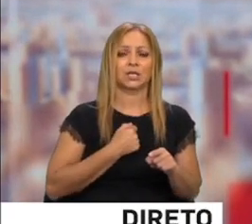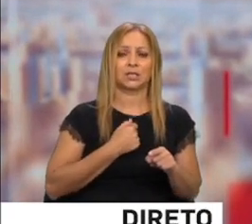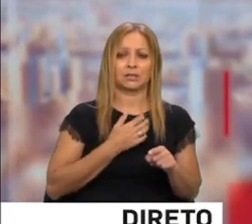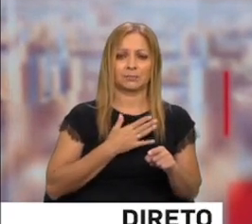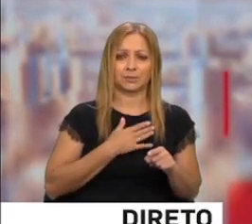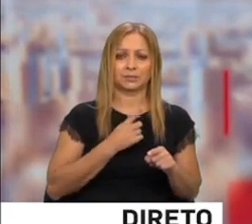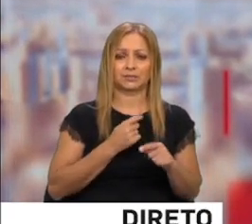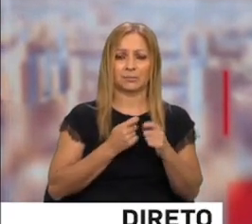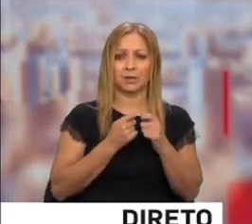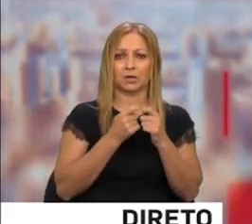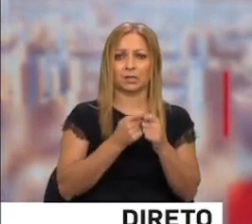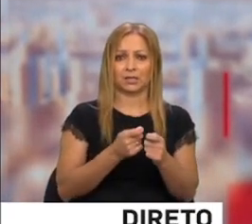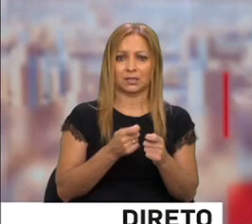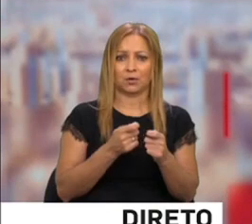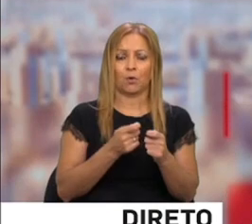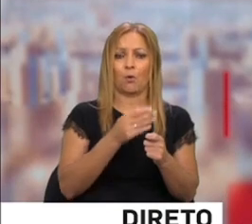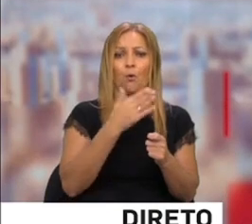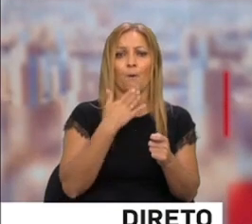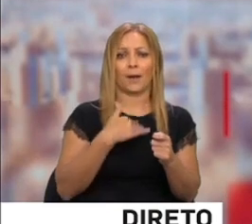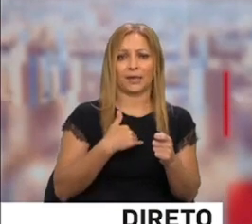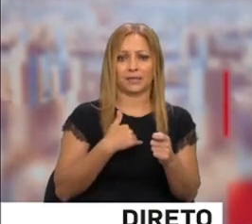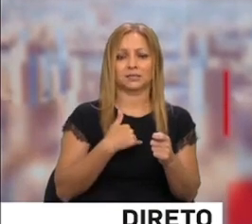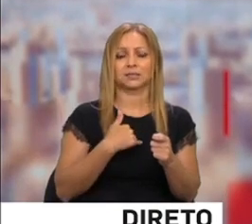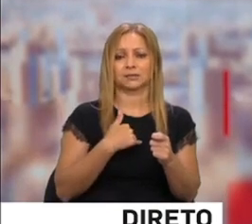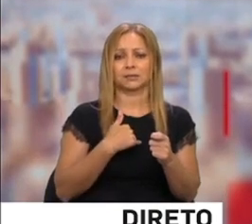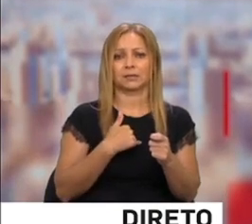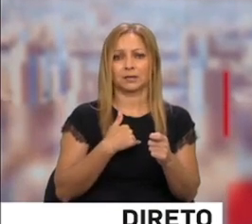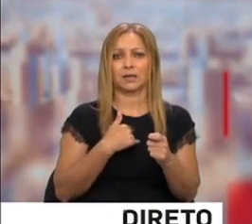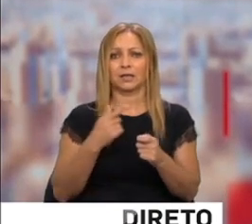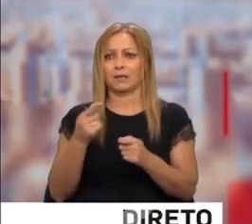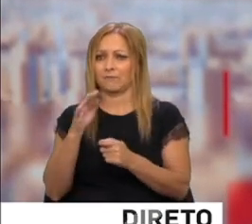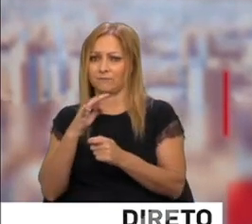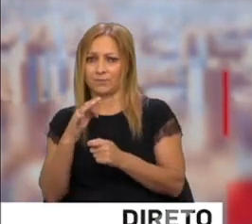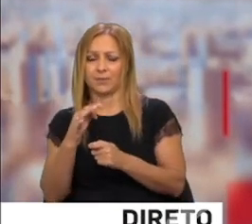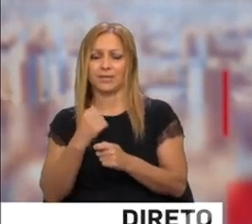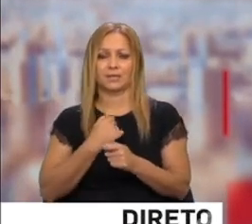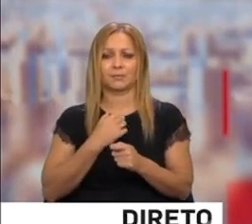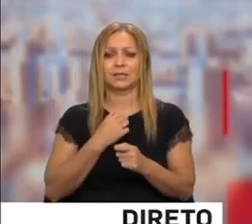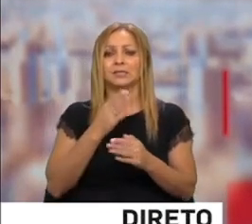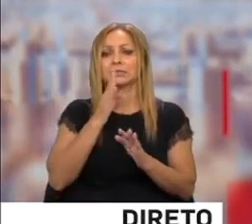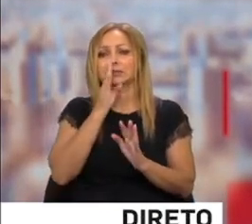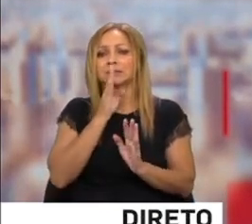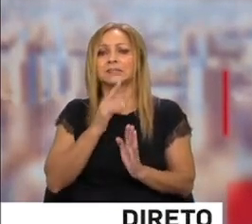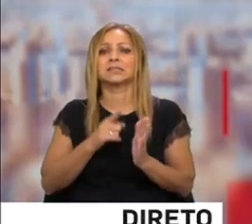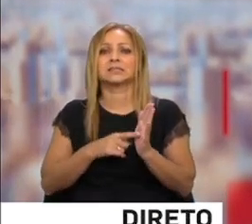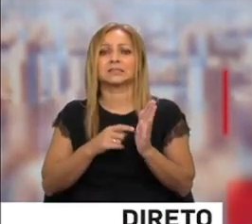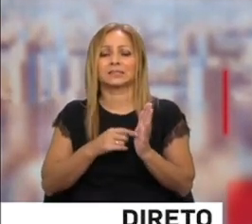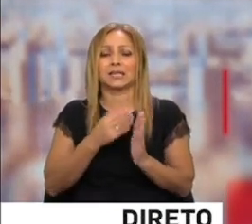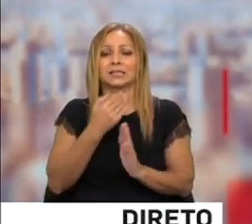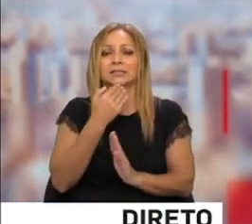ao crédito mas elevado as famílias mas as empresas também se tiver necessidade de recorrer